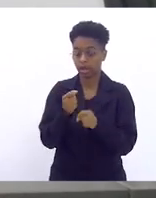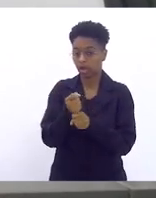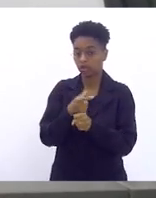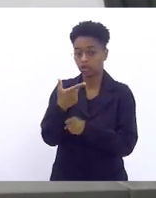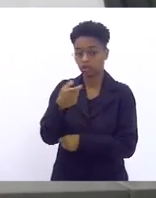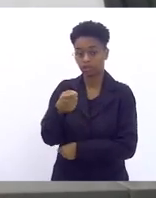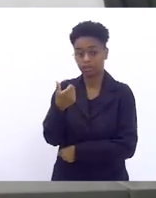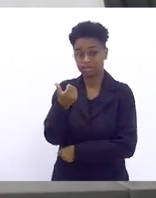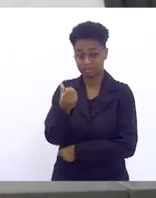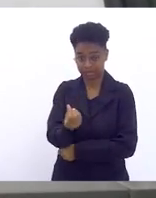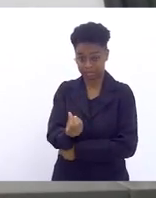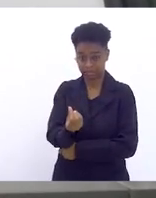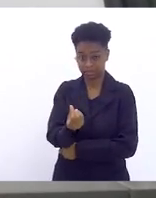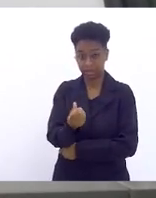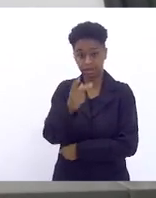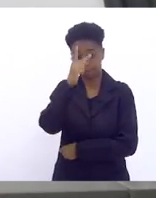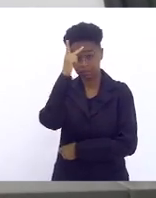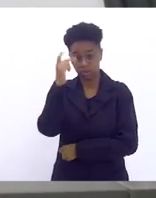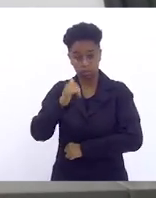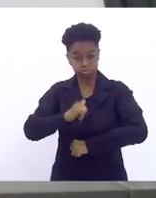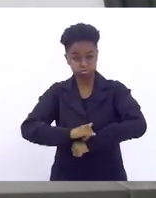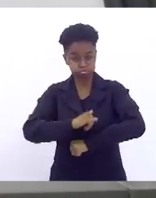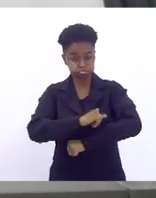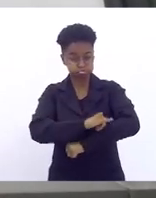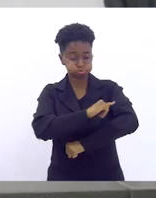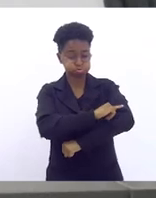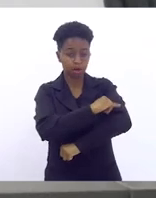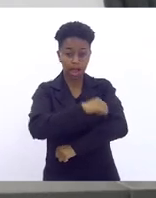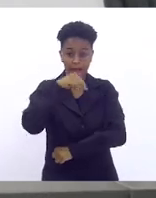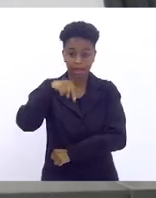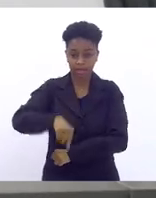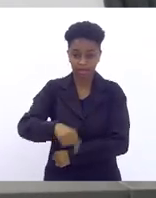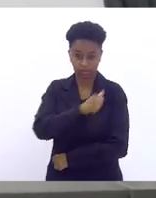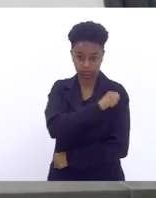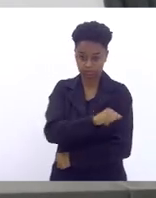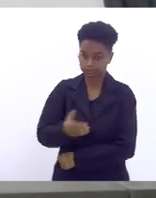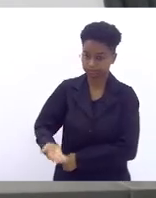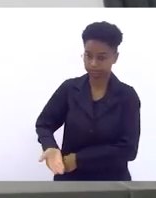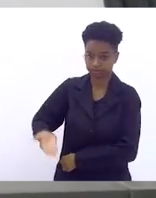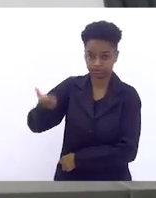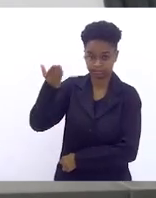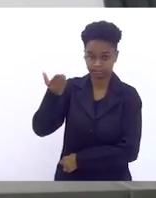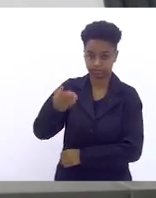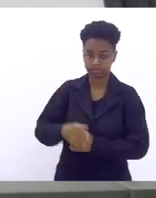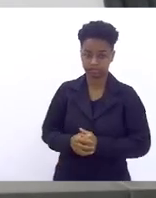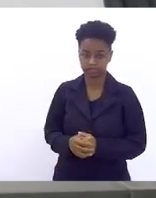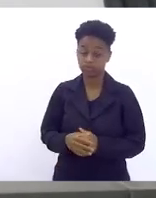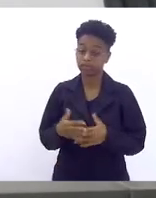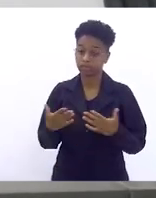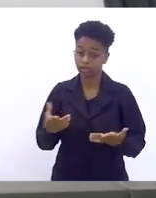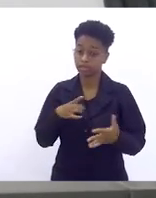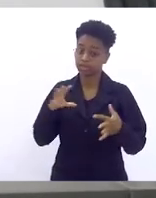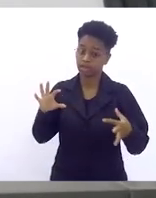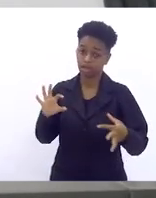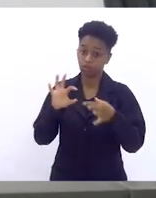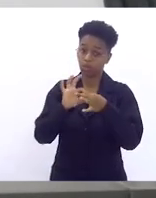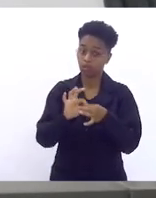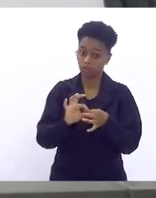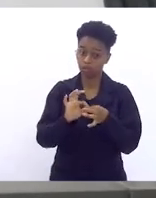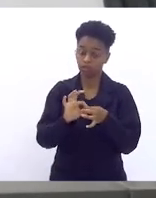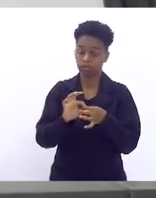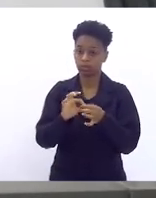o nível de obesidade no caso do Rio de Janeiro era elevado E isso tem uma conexão e uma relação